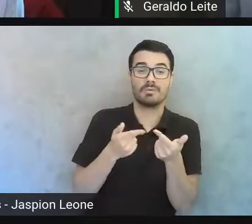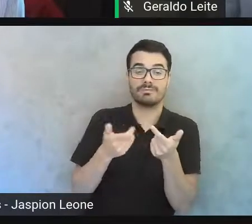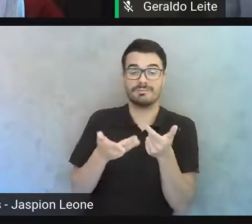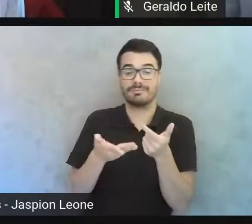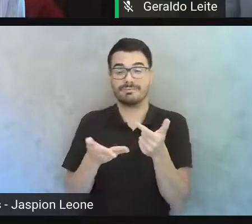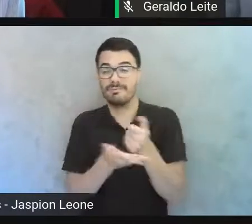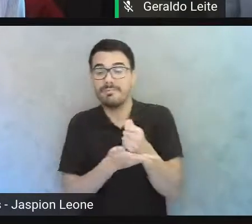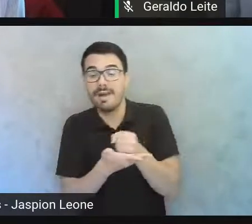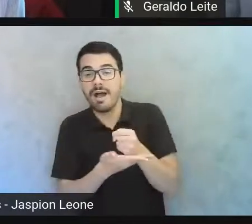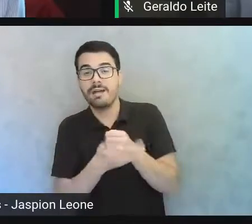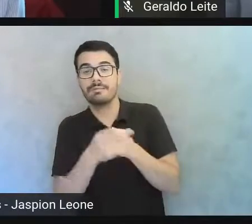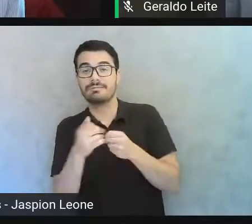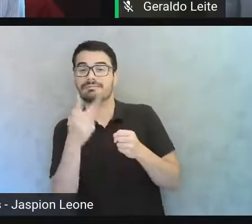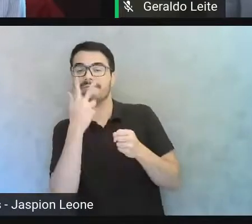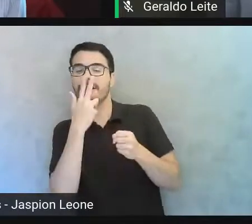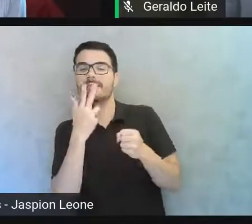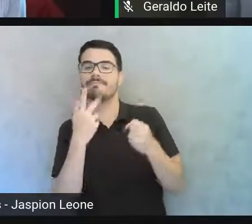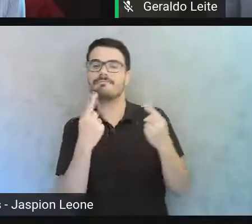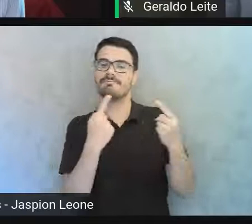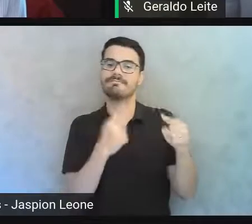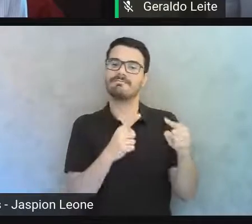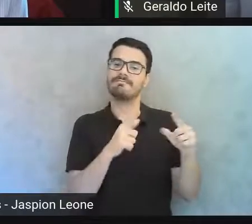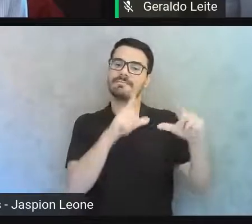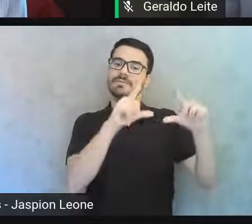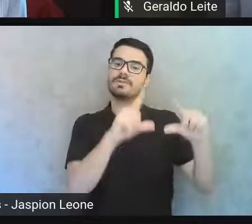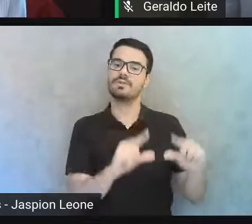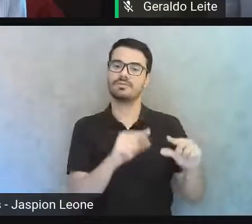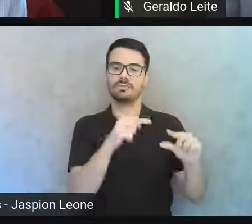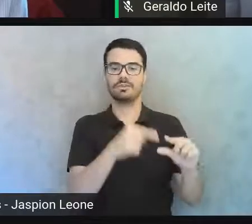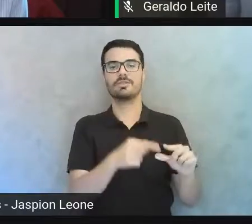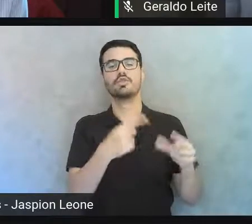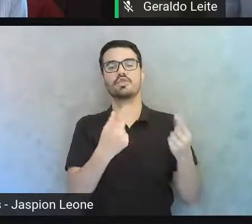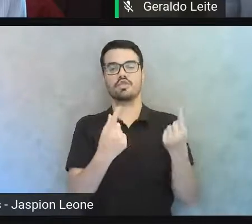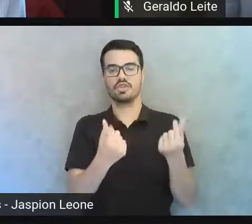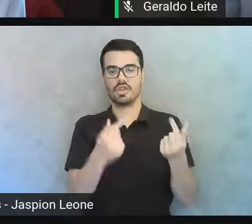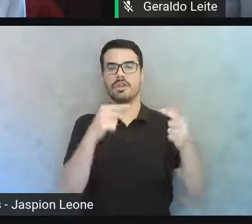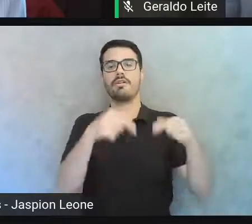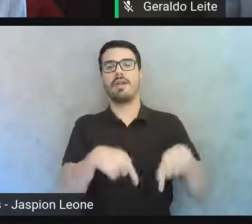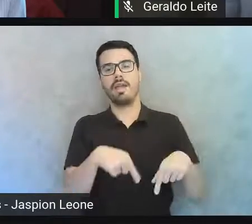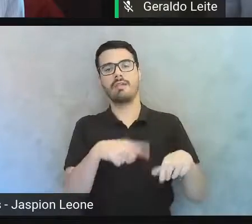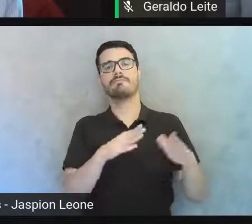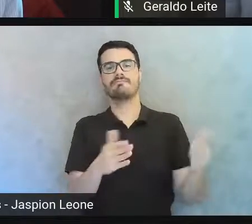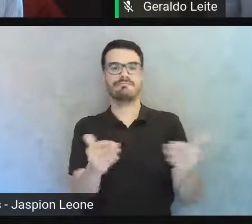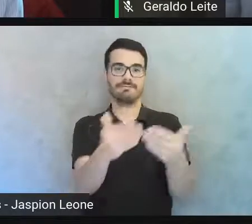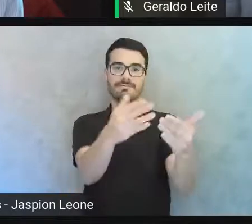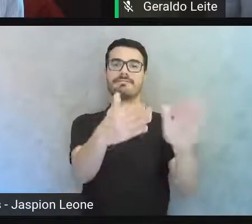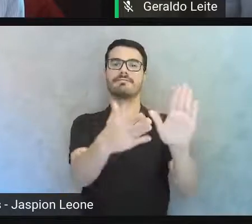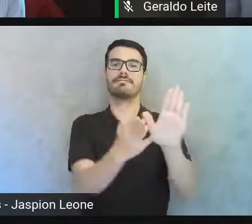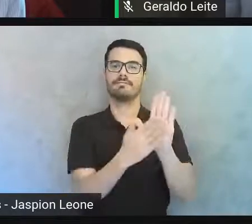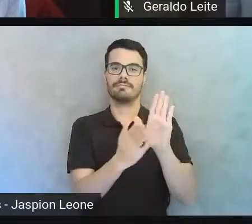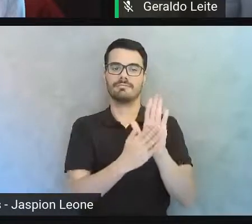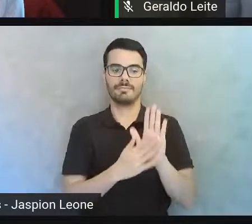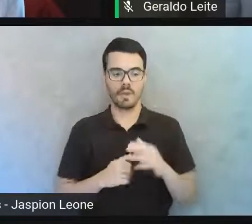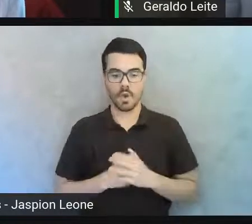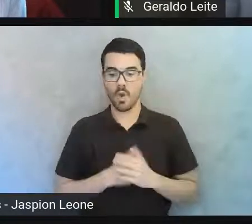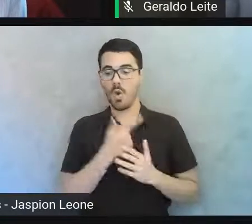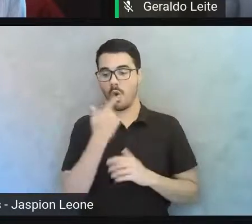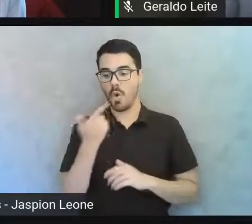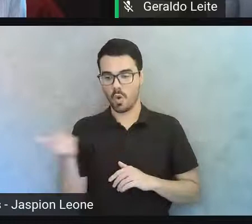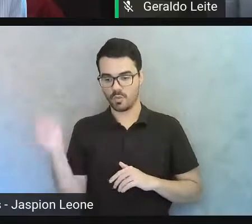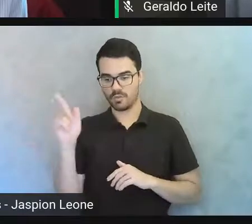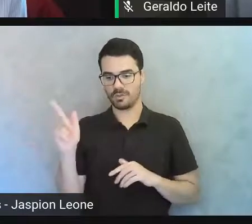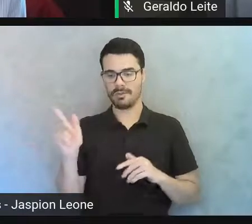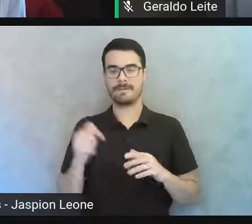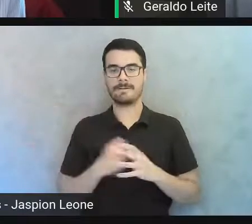que atacar esse problema da demanda do dinheiro seria um dos caminhos. E o outro caminho, que é um caminho